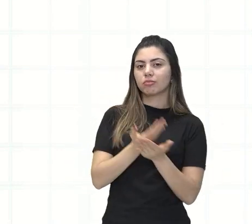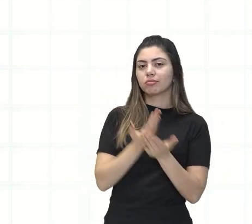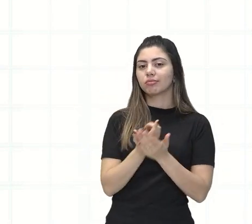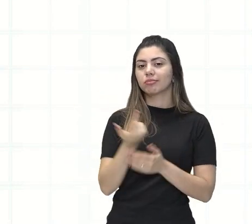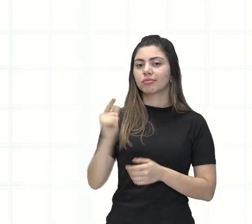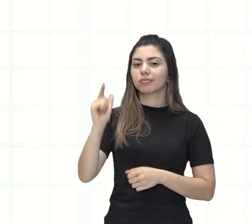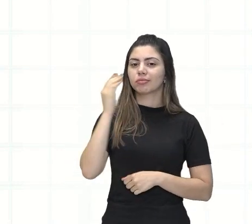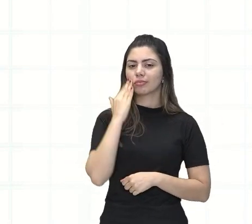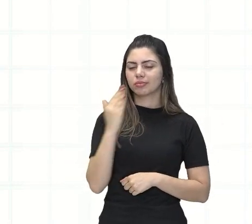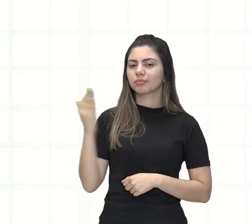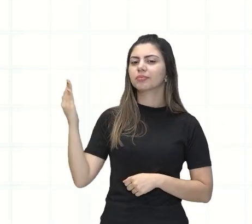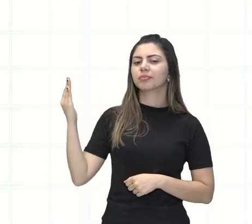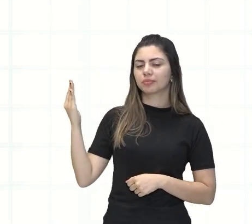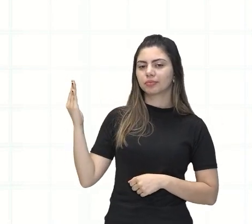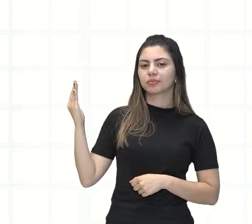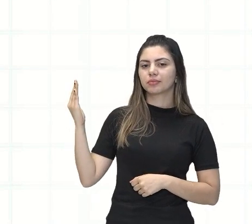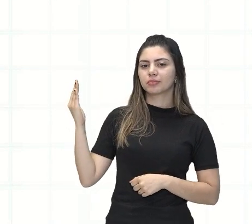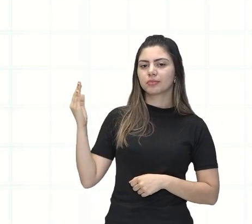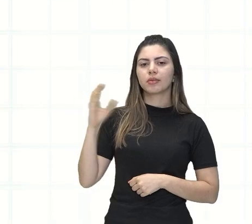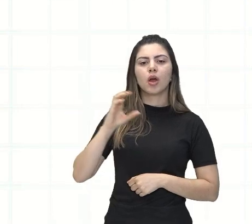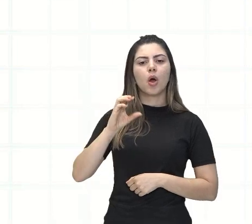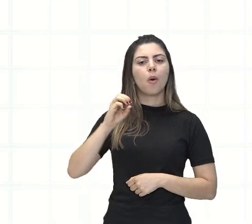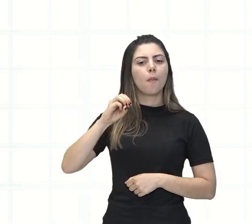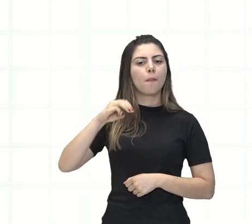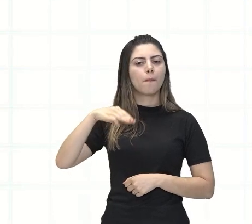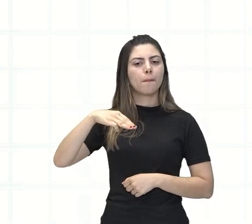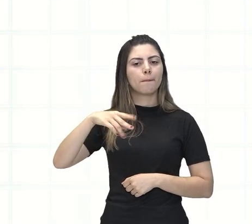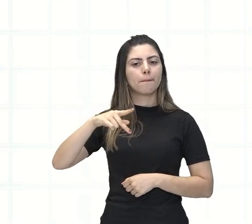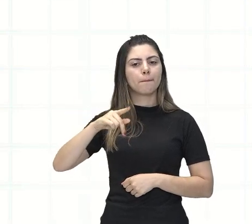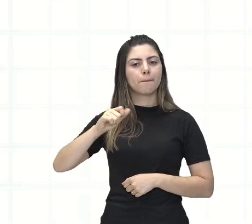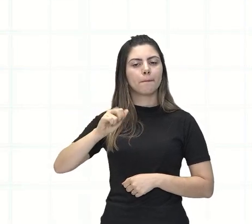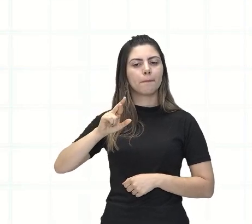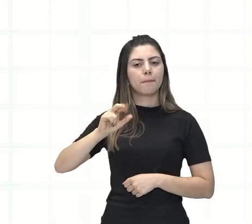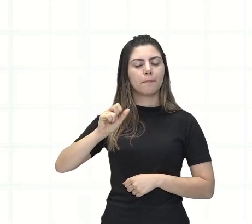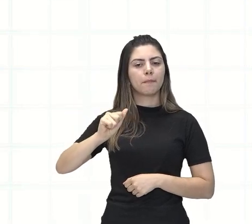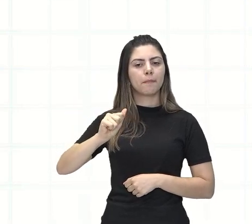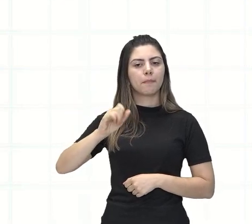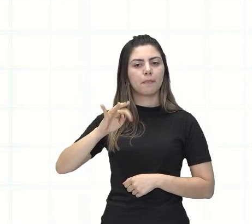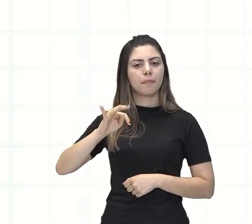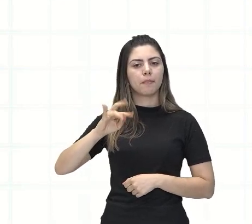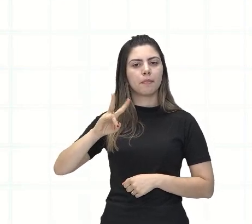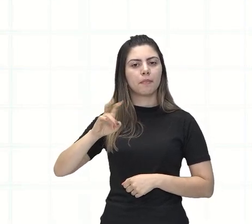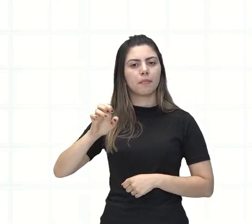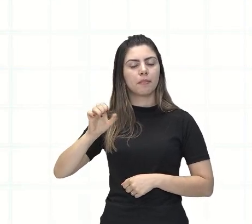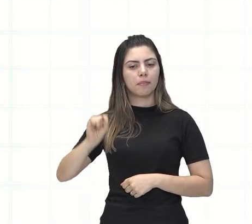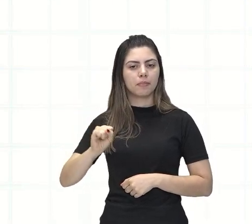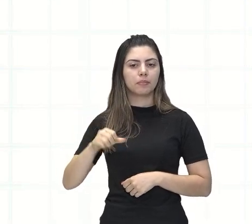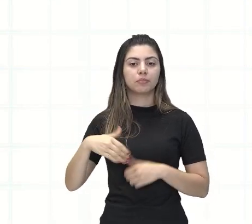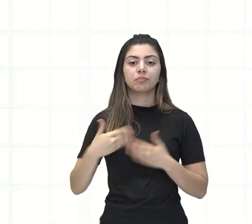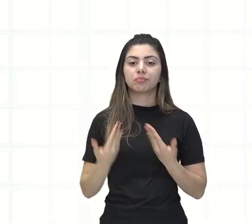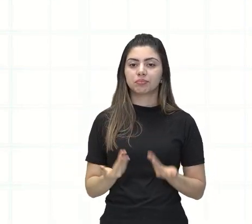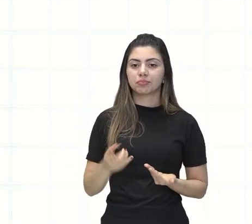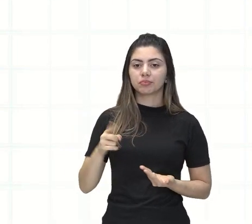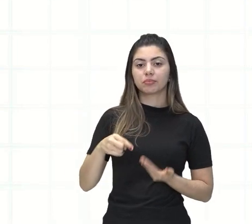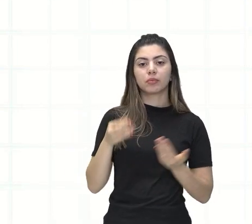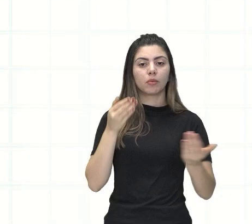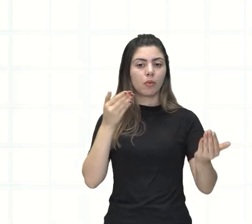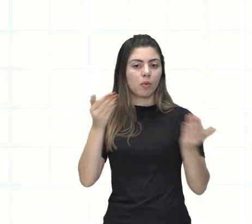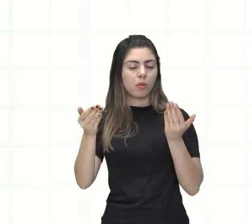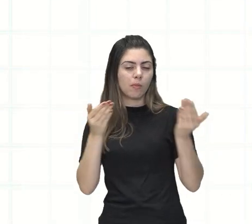os comparatives. Comparatives. O grau comparativo é usado